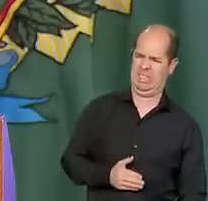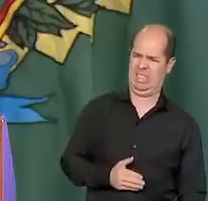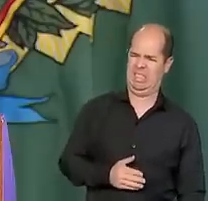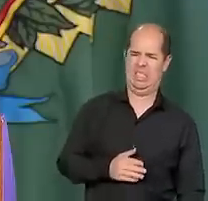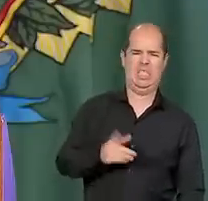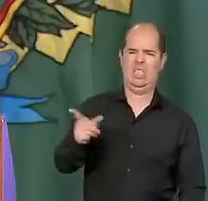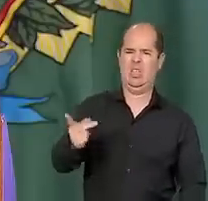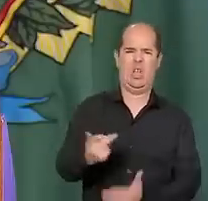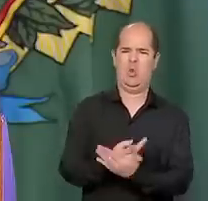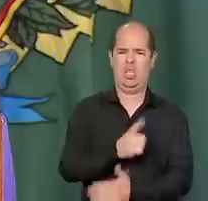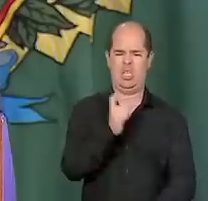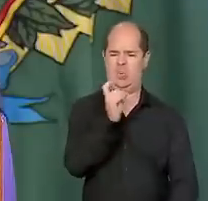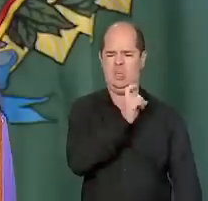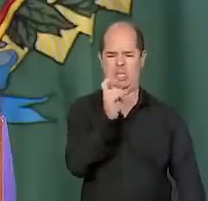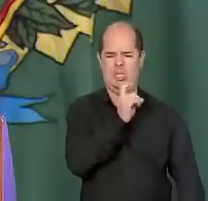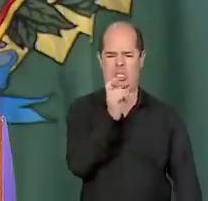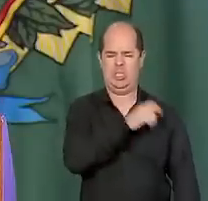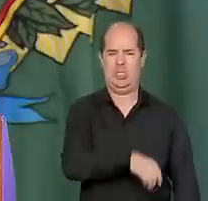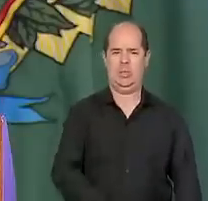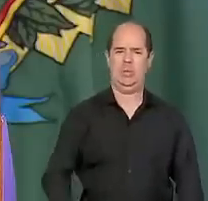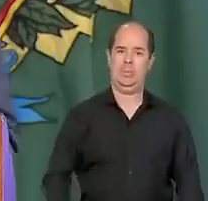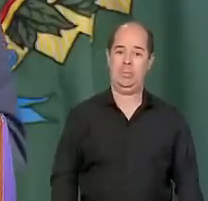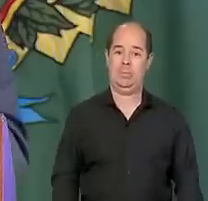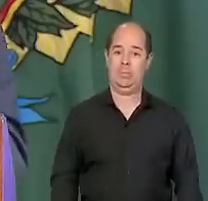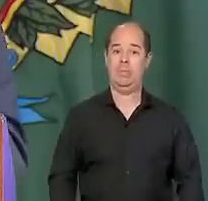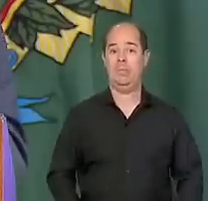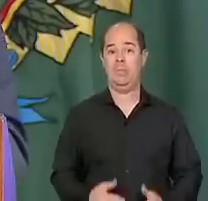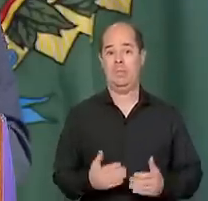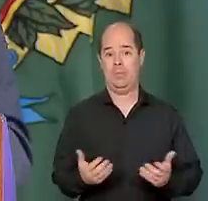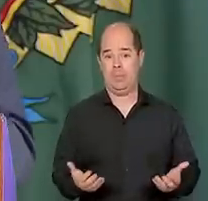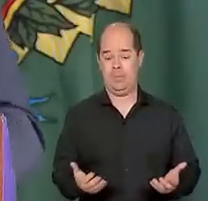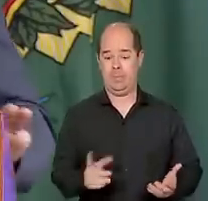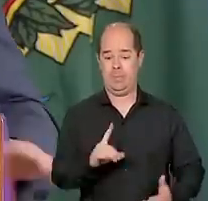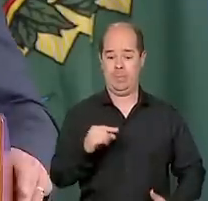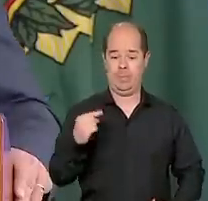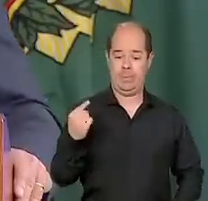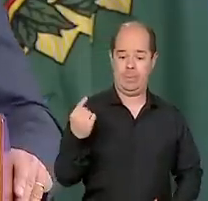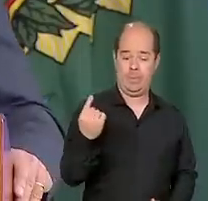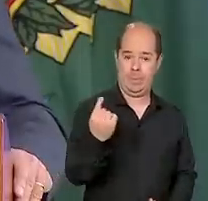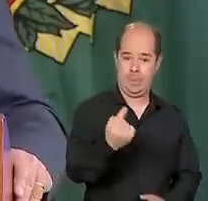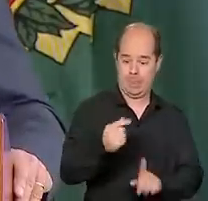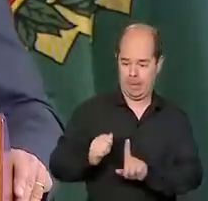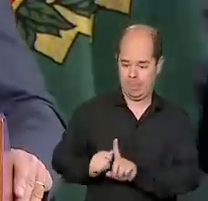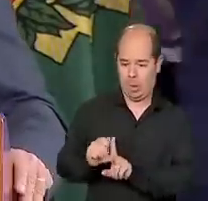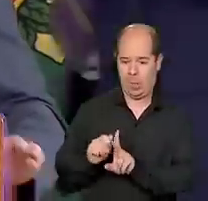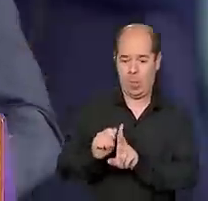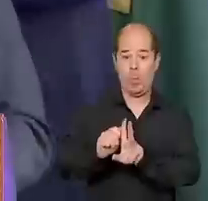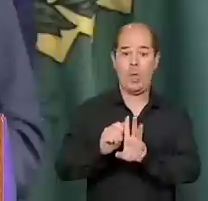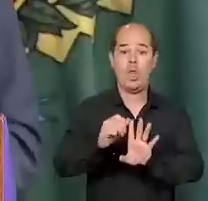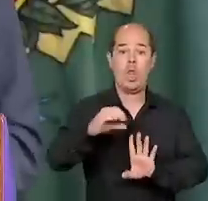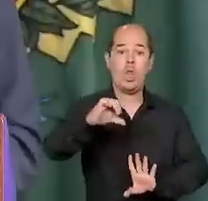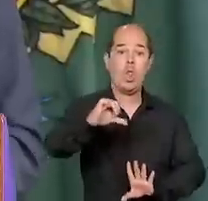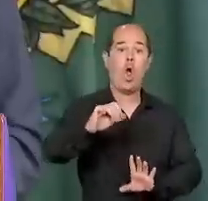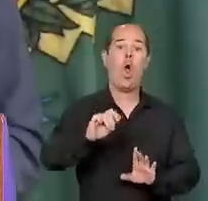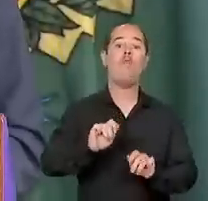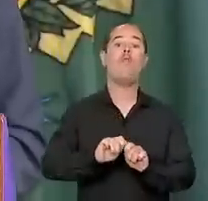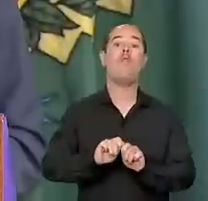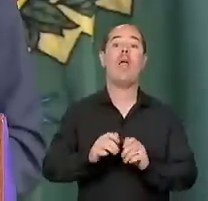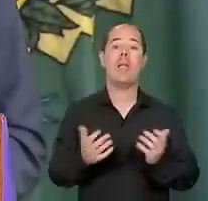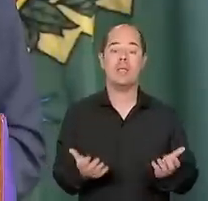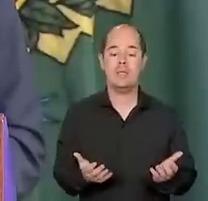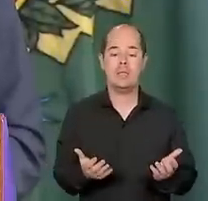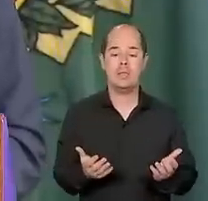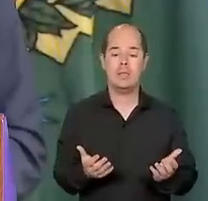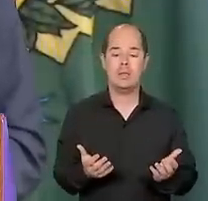mentira. Vamos ver o que nós fizemos nesse período de 9 meses. A primeira coisa que a gente